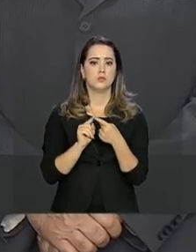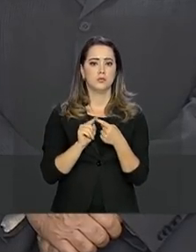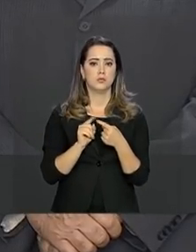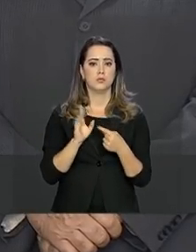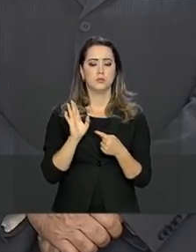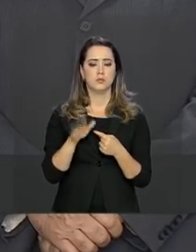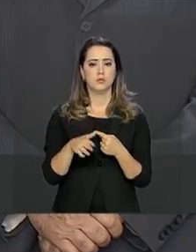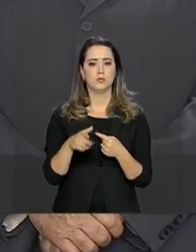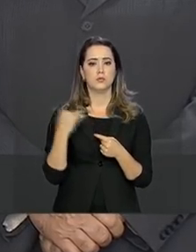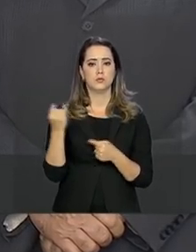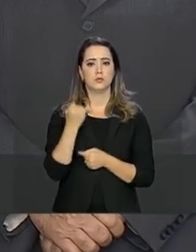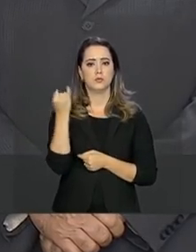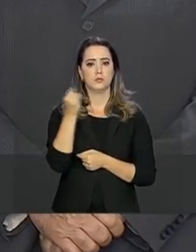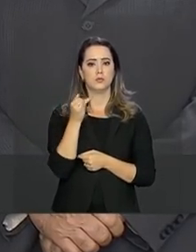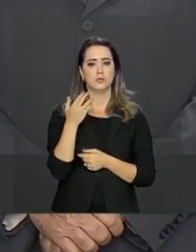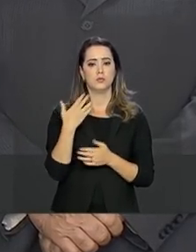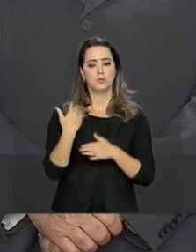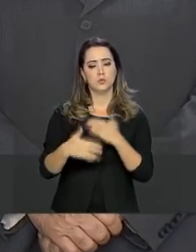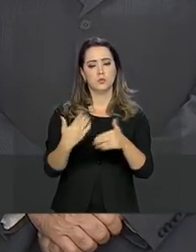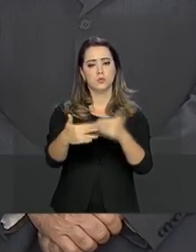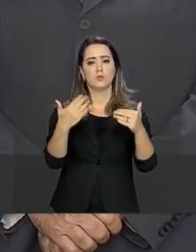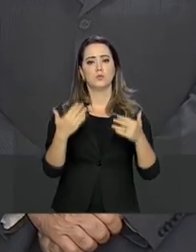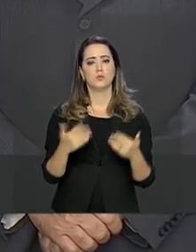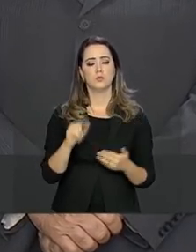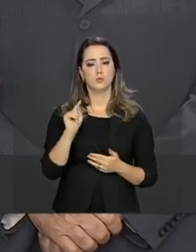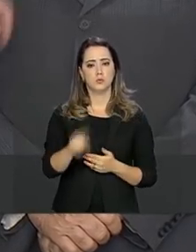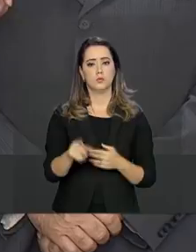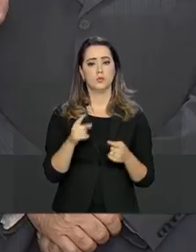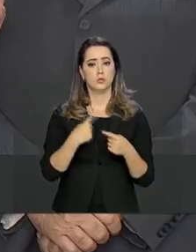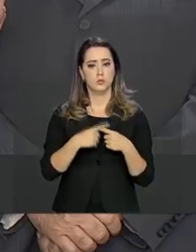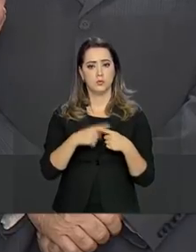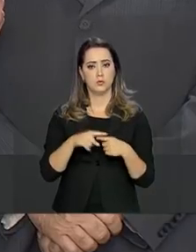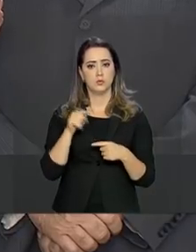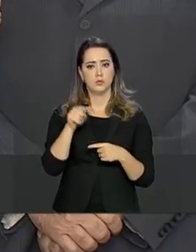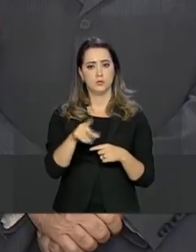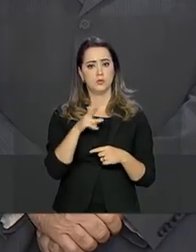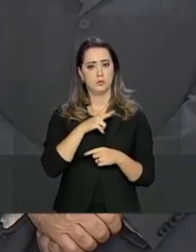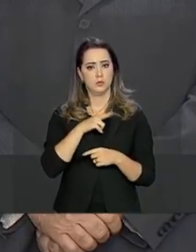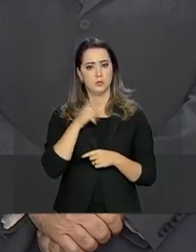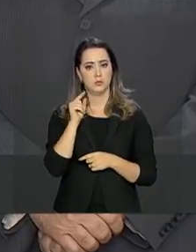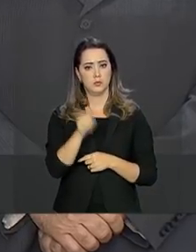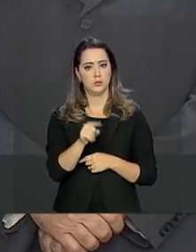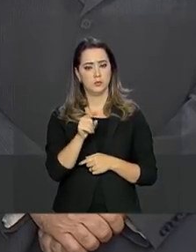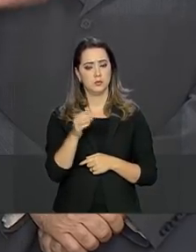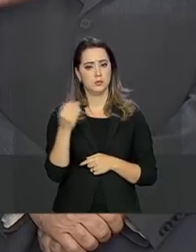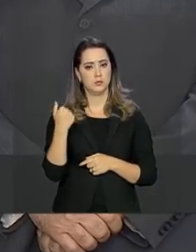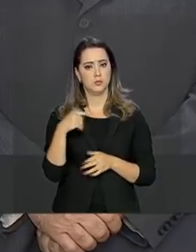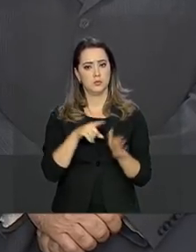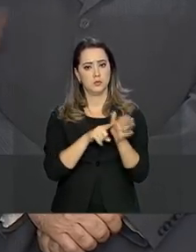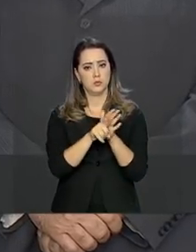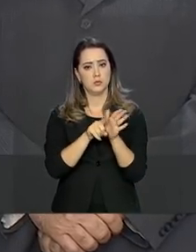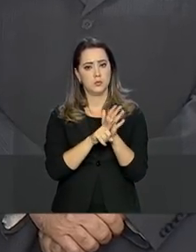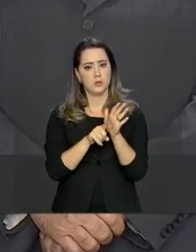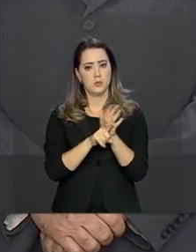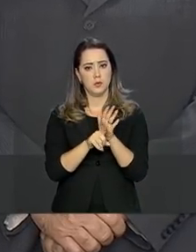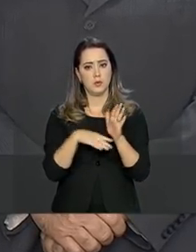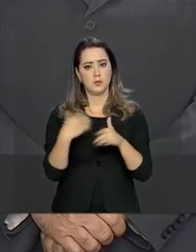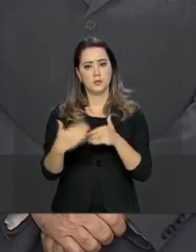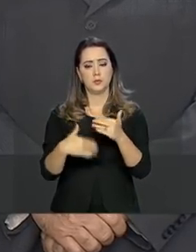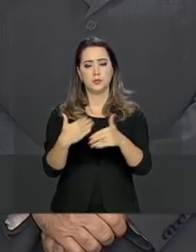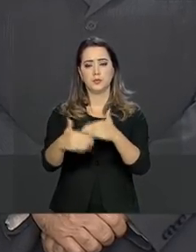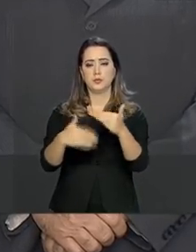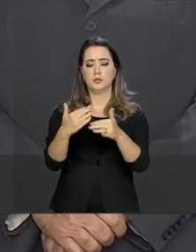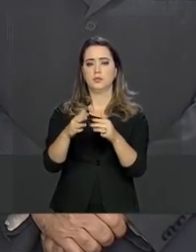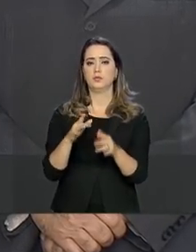aspecto digamos assim desenvolvimentista até porque neste particular a um pesquisa e desenvolvimento especialmente